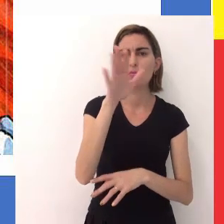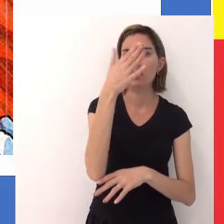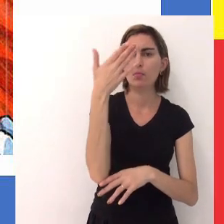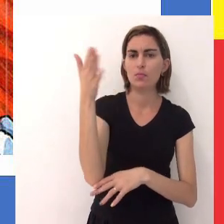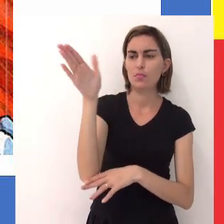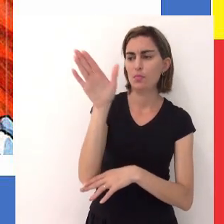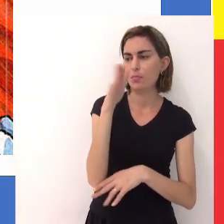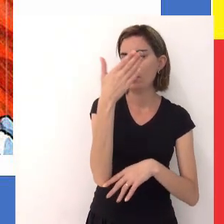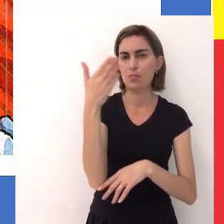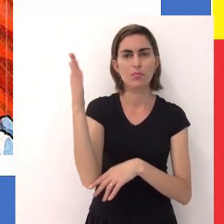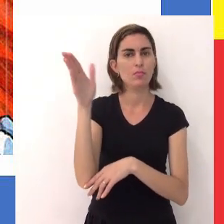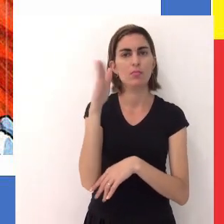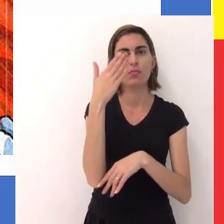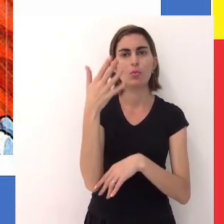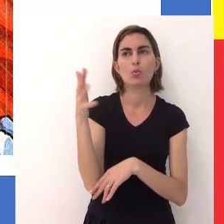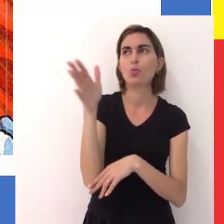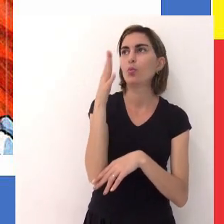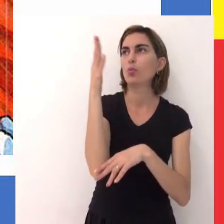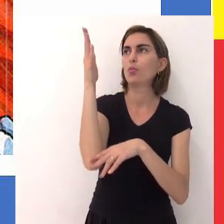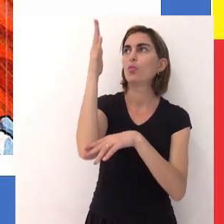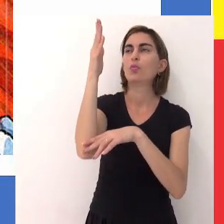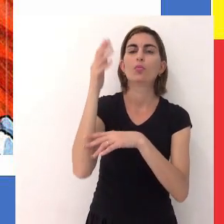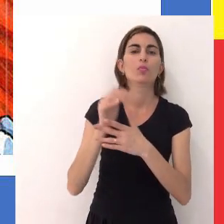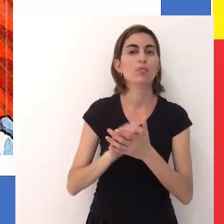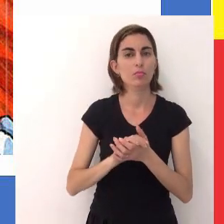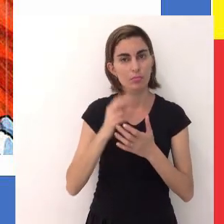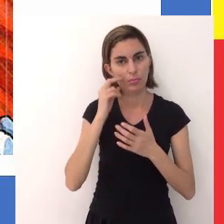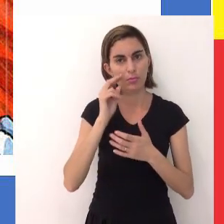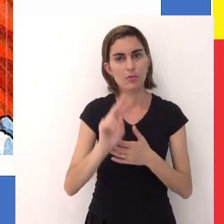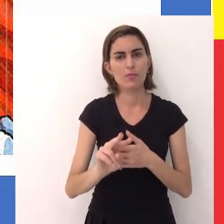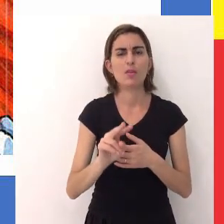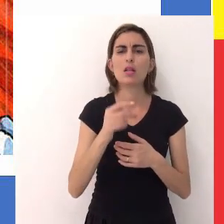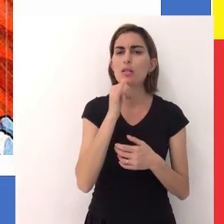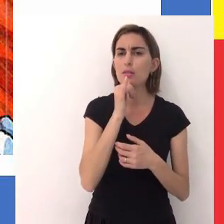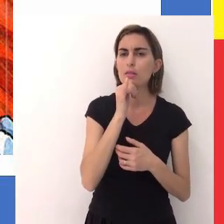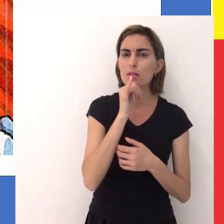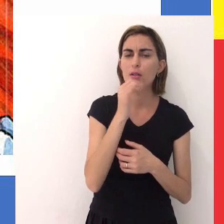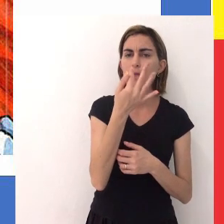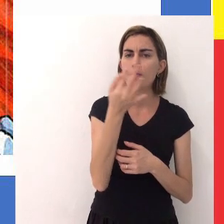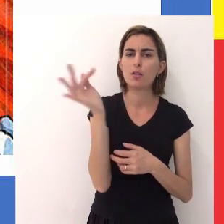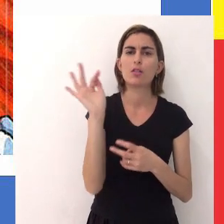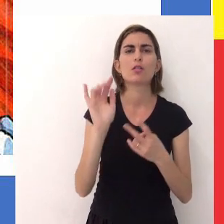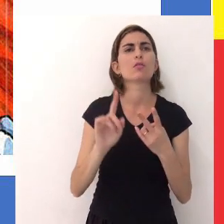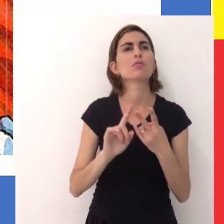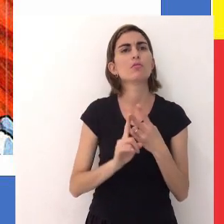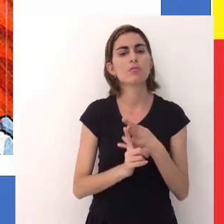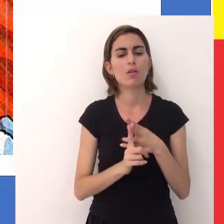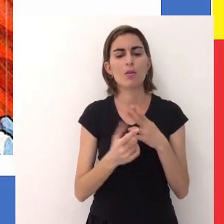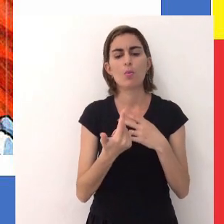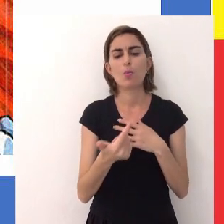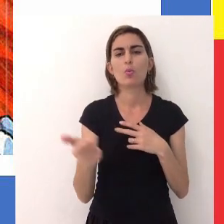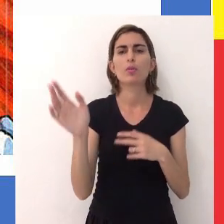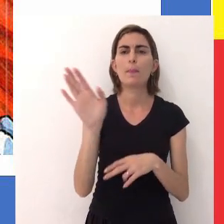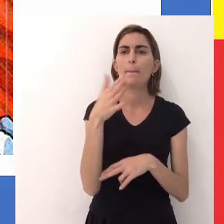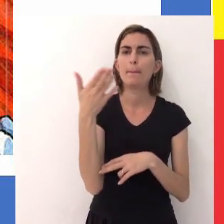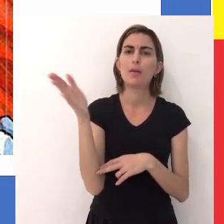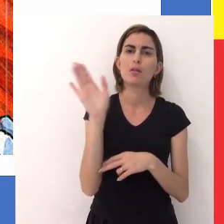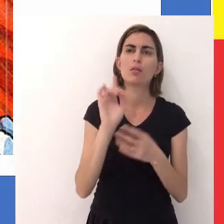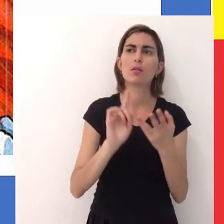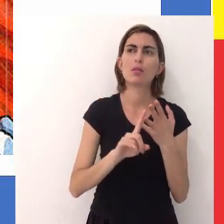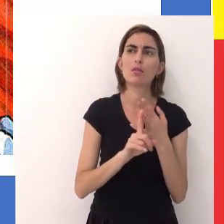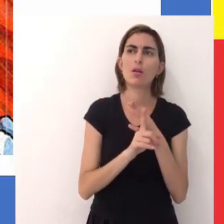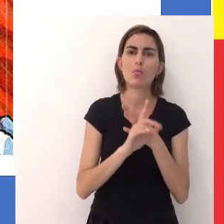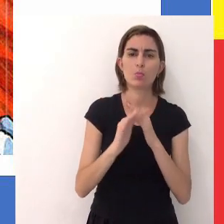umas bandeiras sendo levantadas, sendo hasteadas, né? Bandeira como, por exemplo, da França. A gente vai ver aí uma